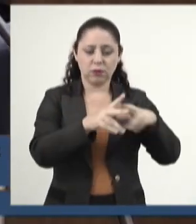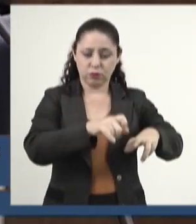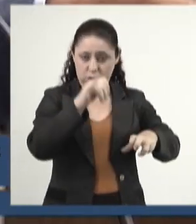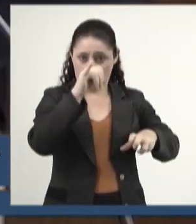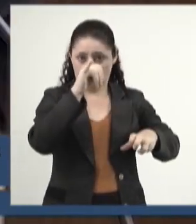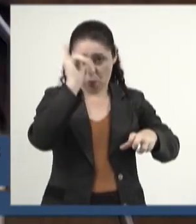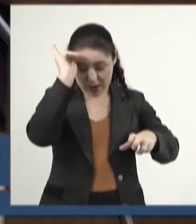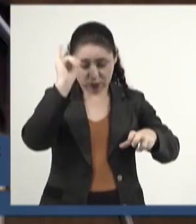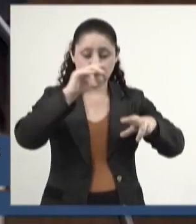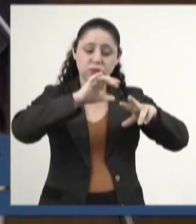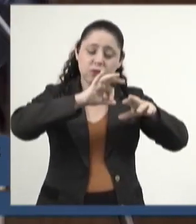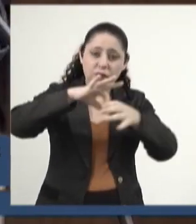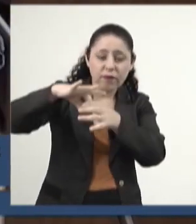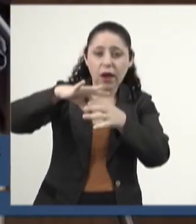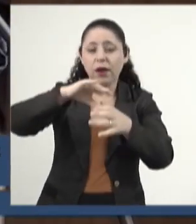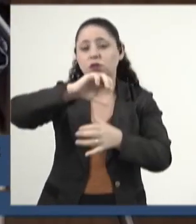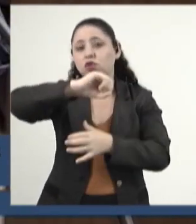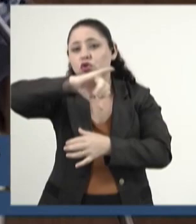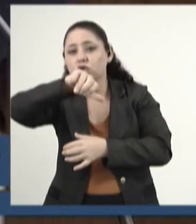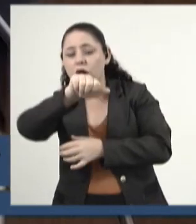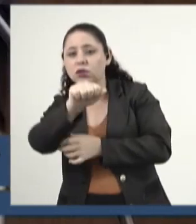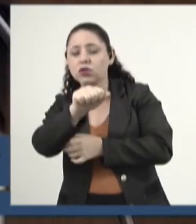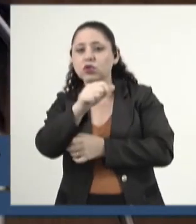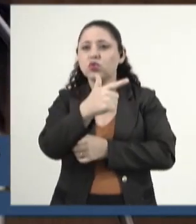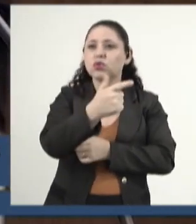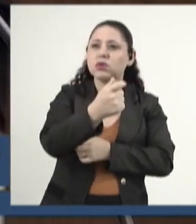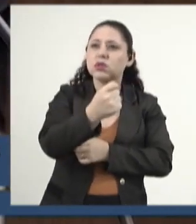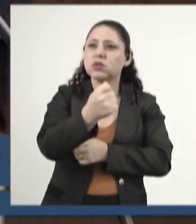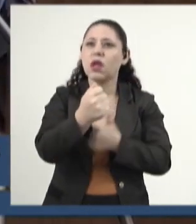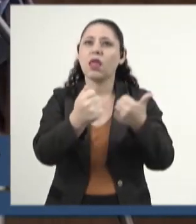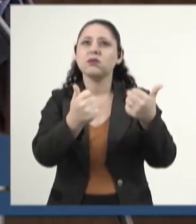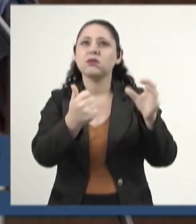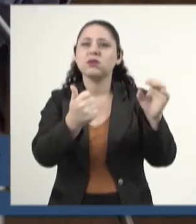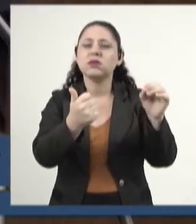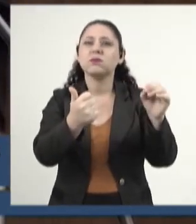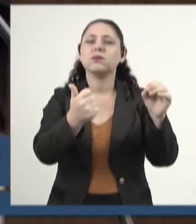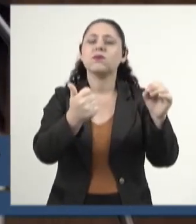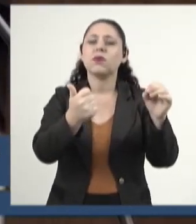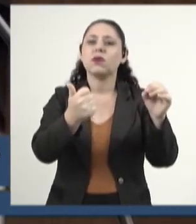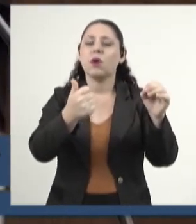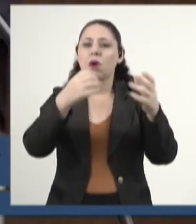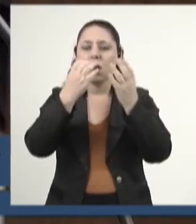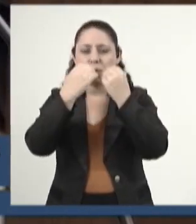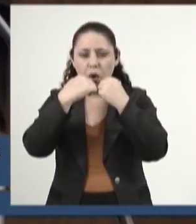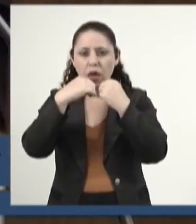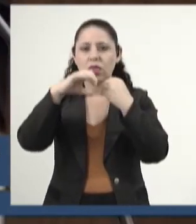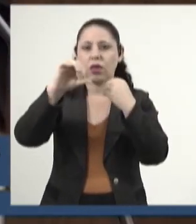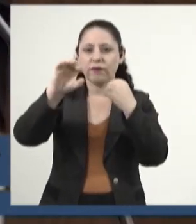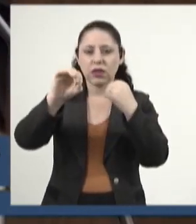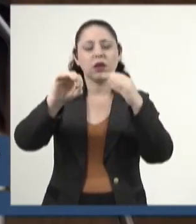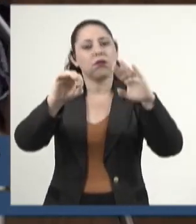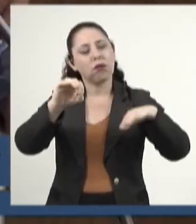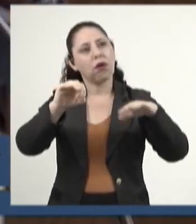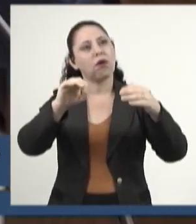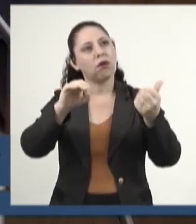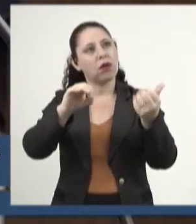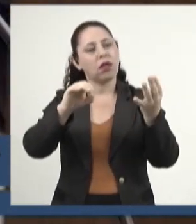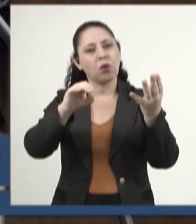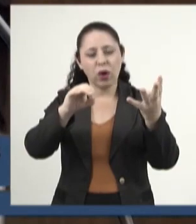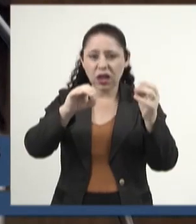agronegócio, a soja de 200 é 100, o milho de piovento é 40, o boi de 300 é 200,